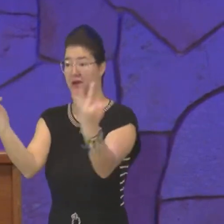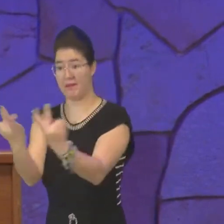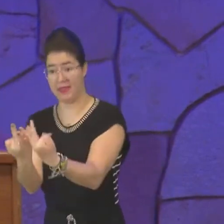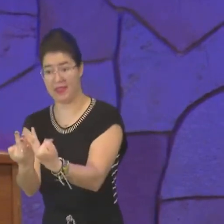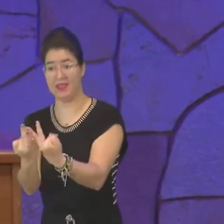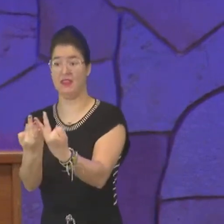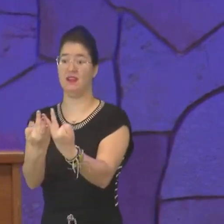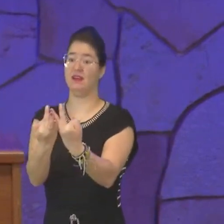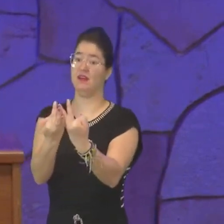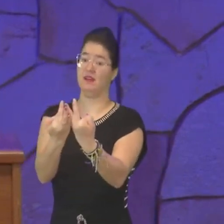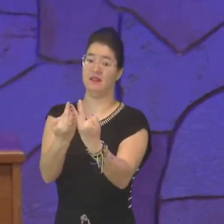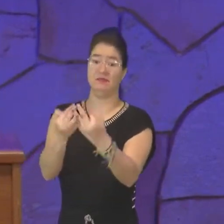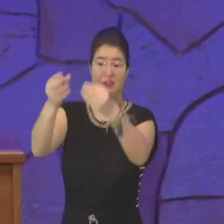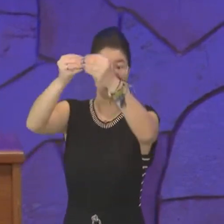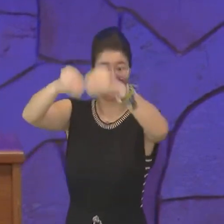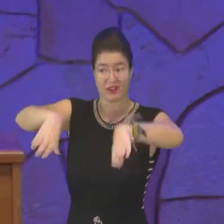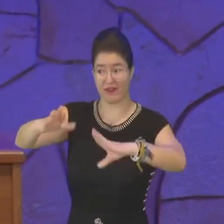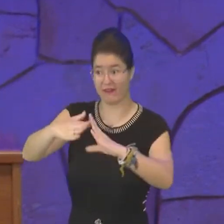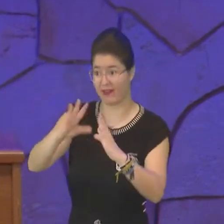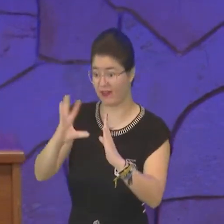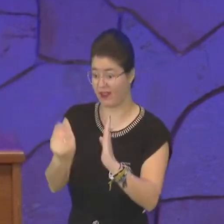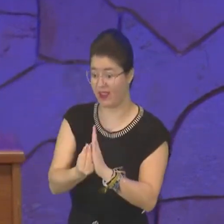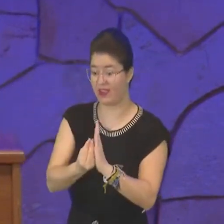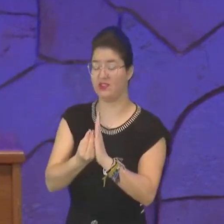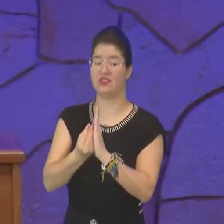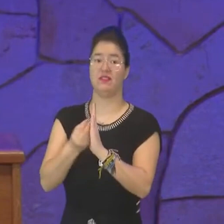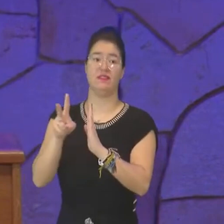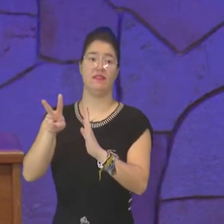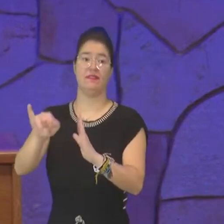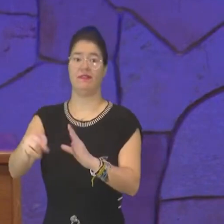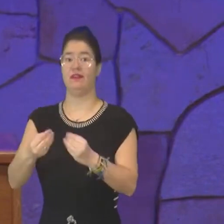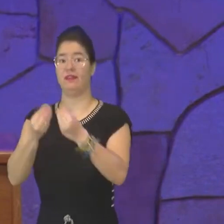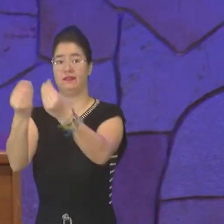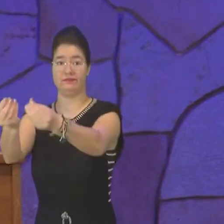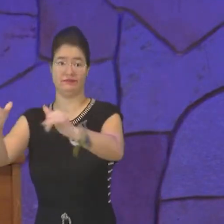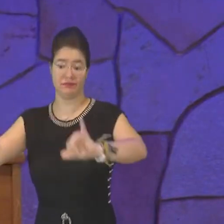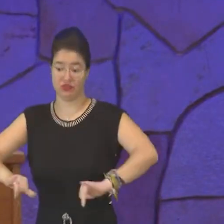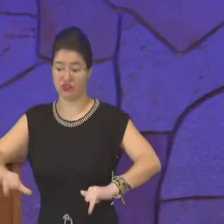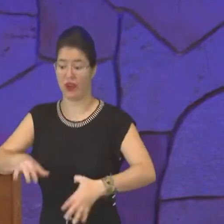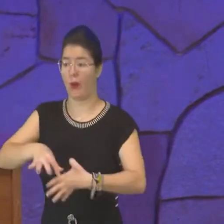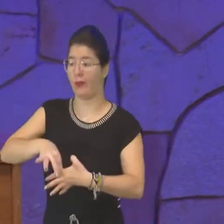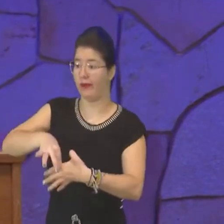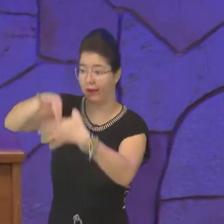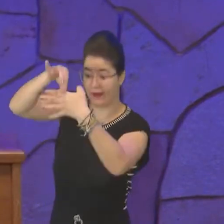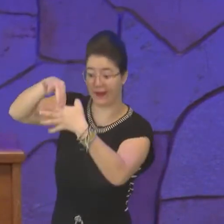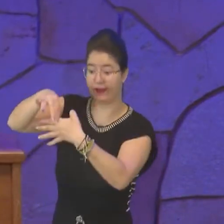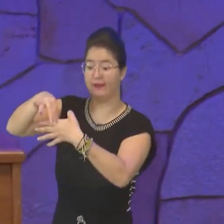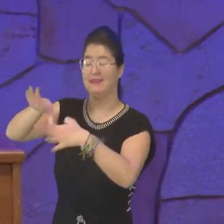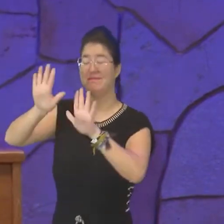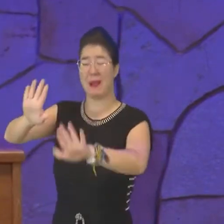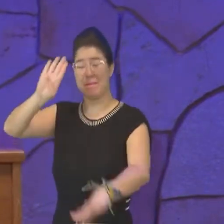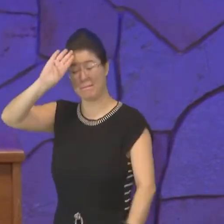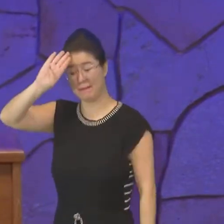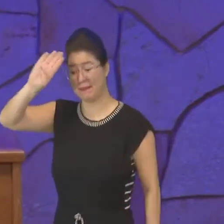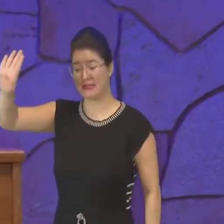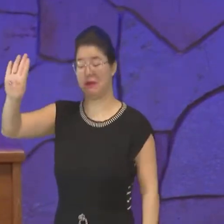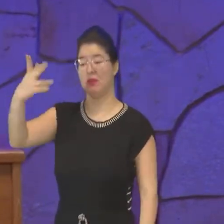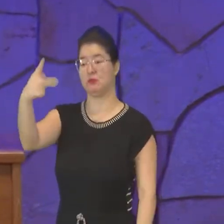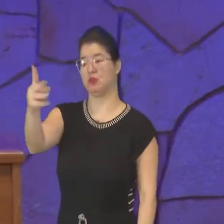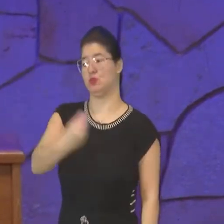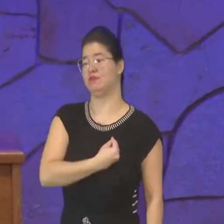trará sofrimento para a igreja, trará sofrimento para a liderança e, acima de tudo, para